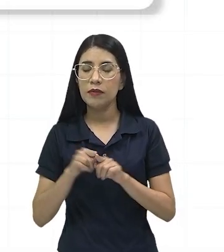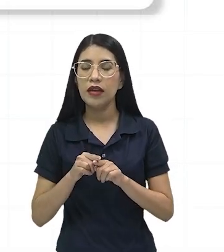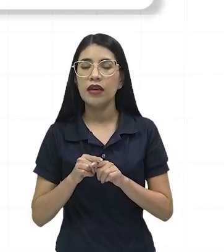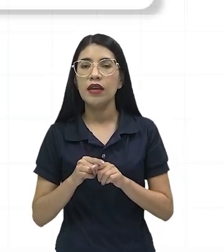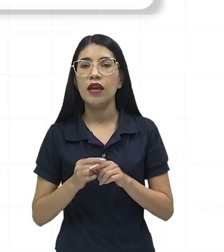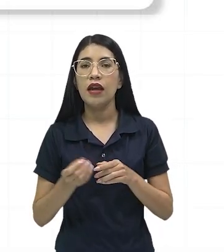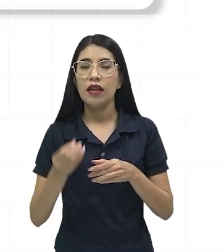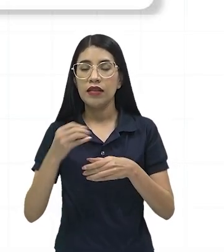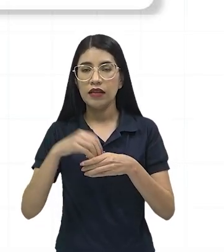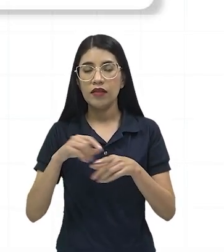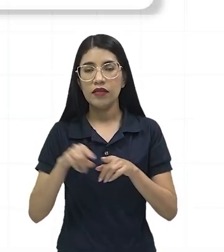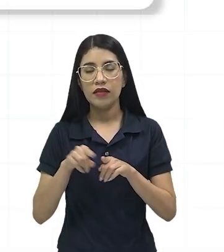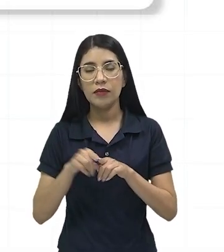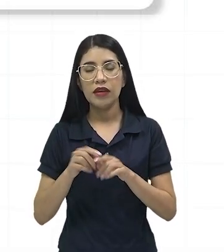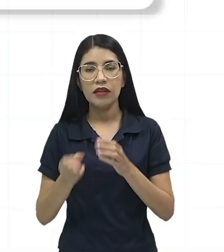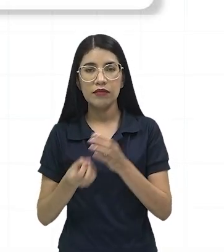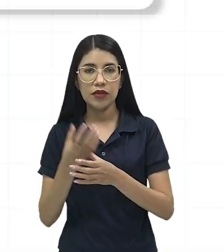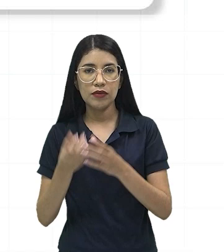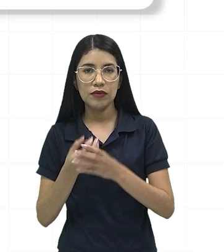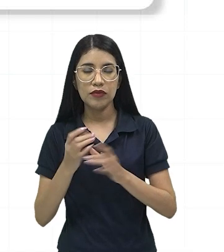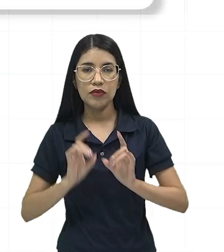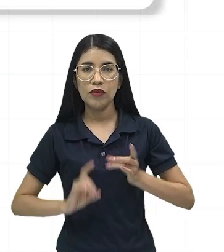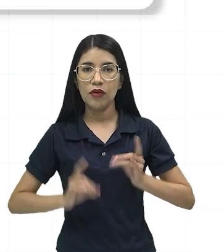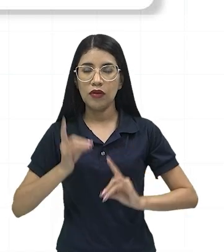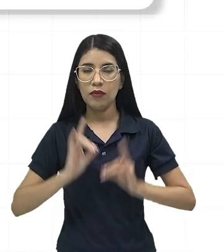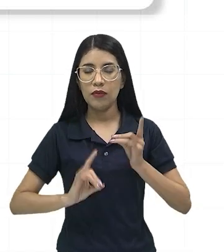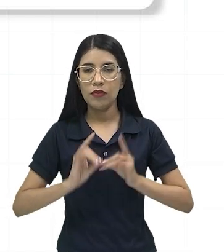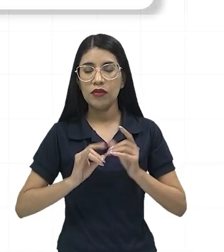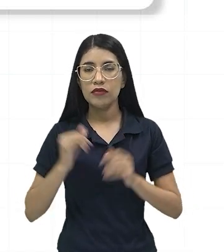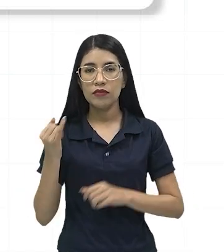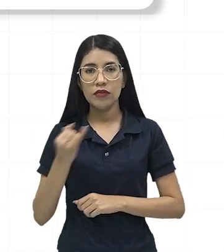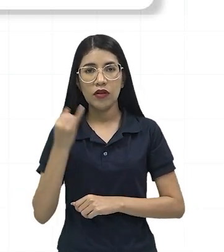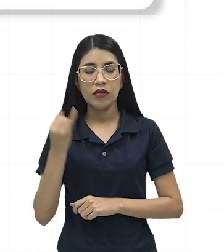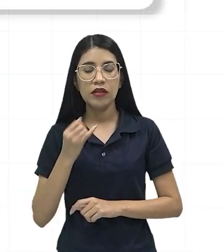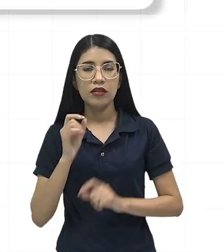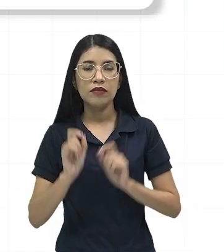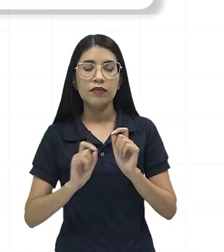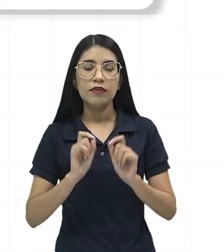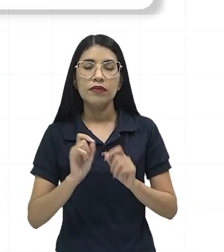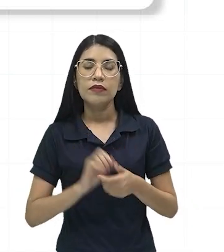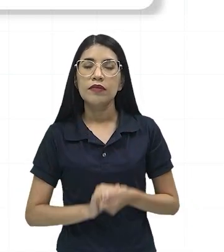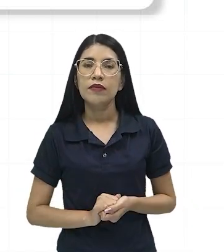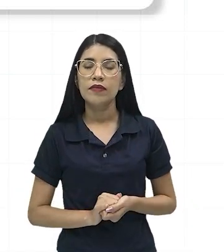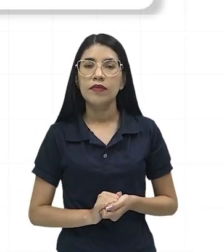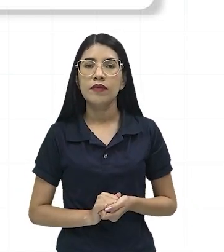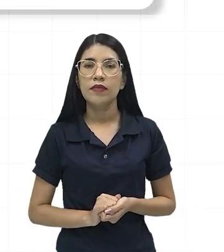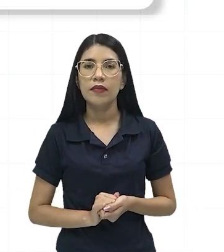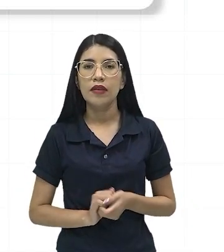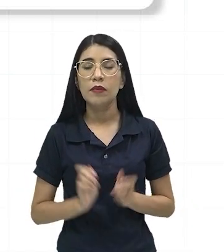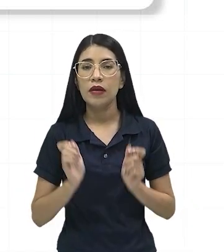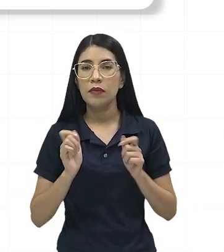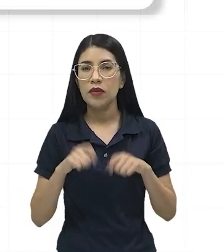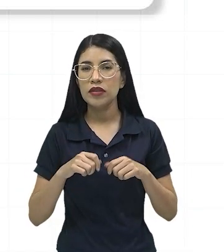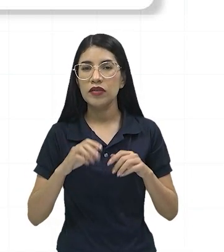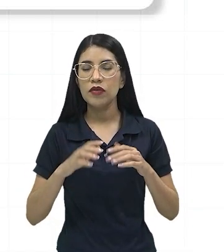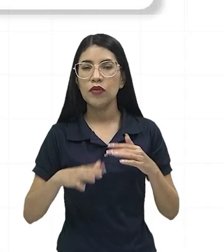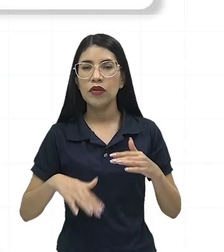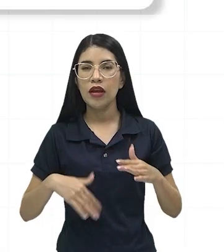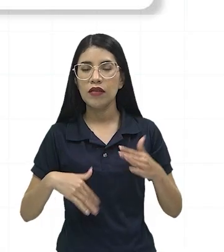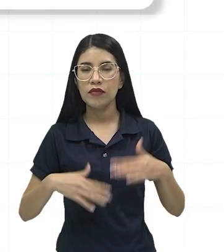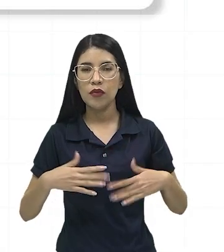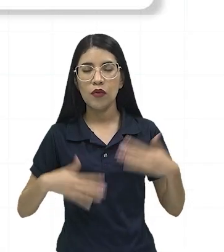endócrina, né? Porque produz aí esses hormônios que serão fundamentais para o